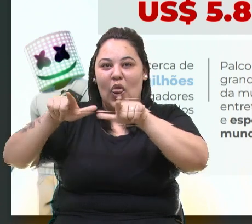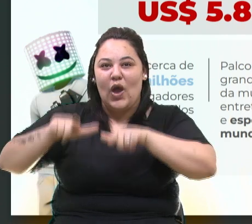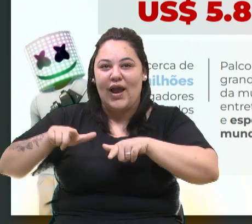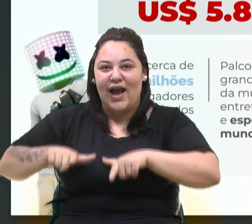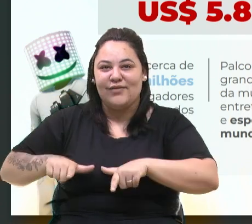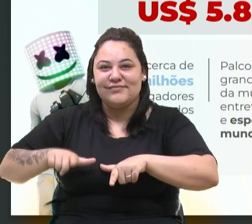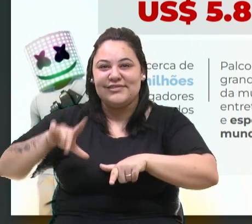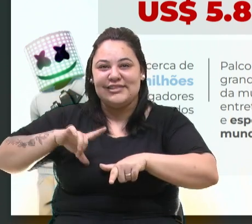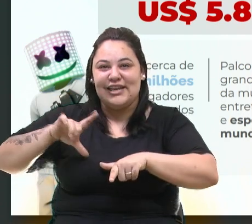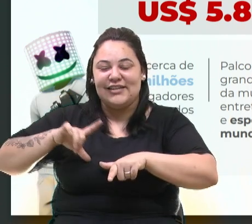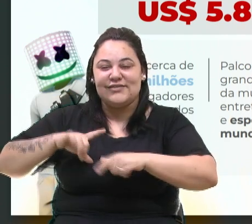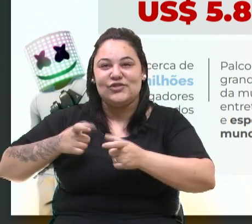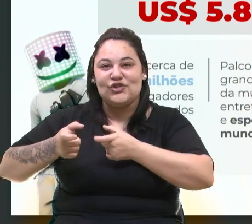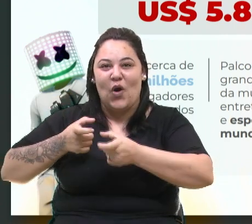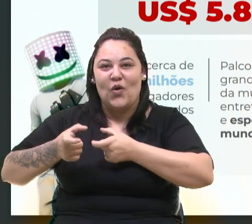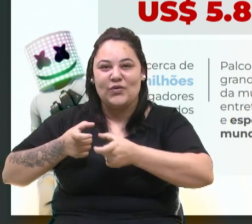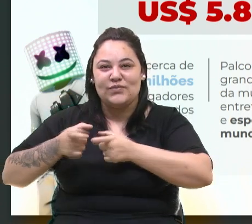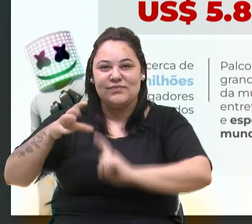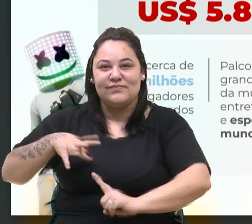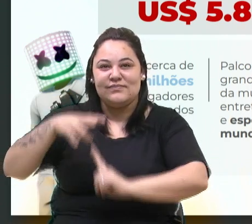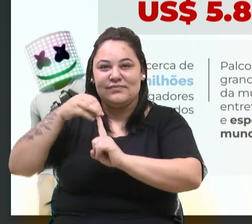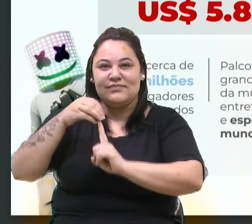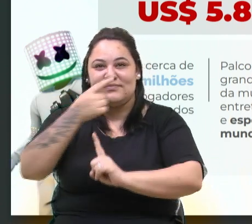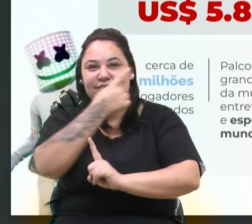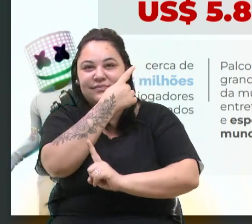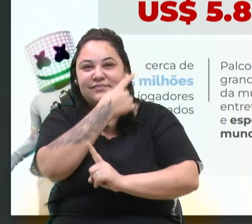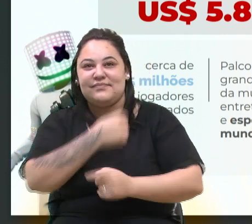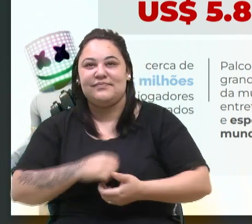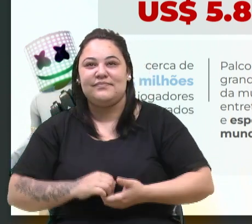principais jogos, né,